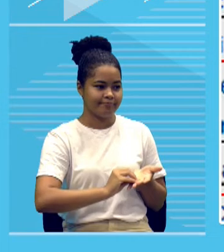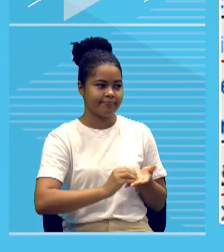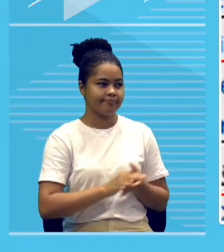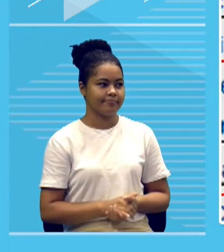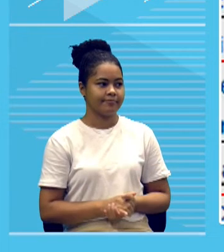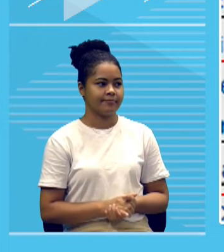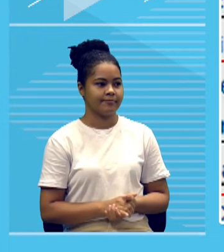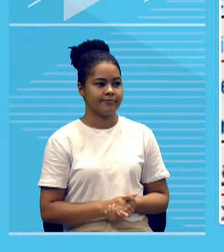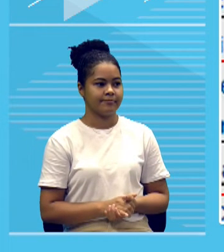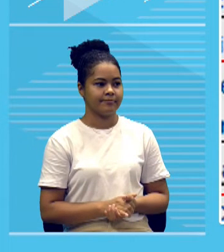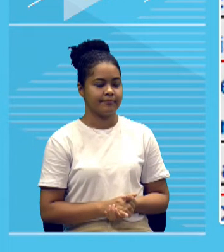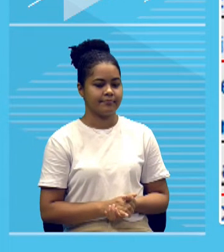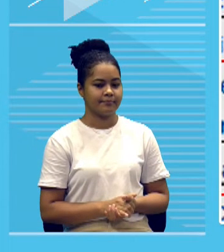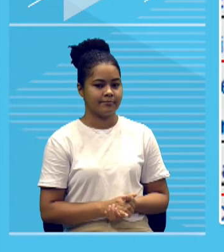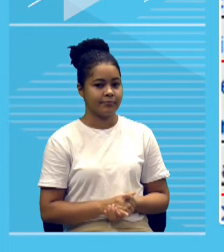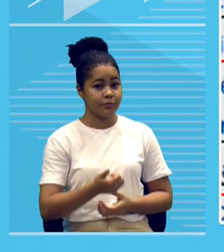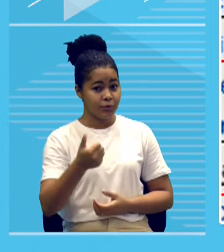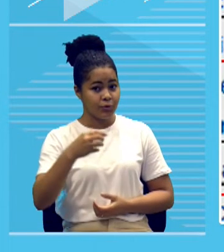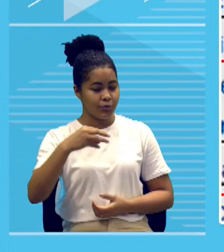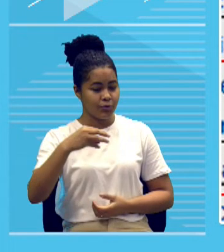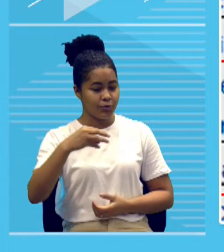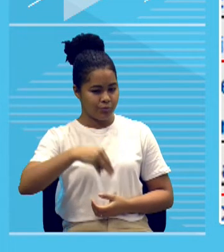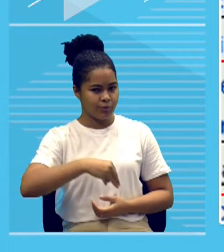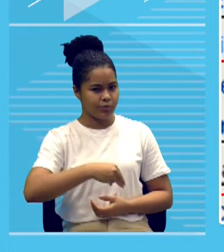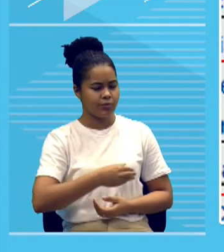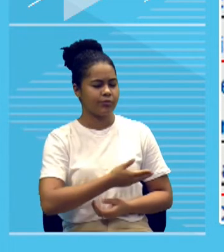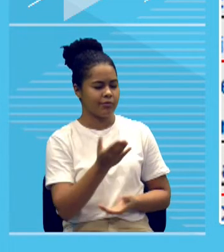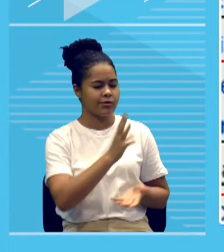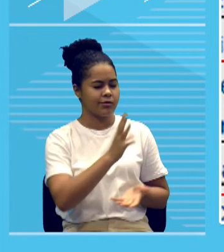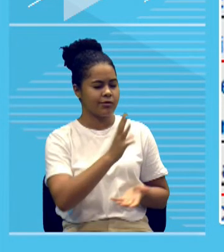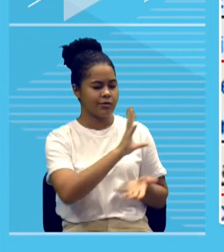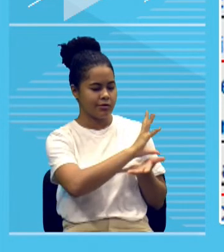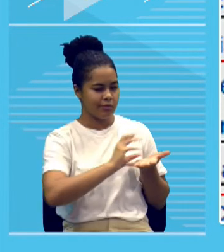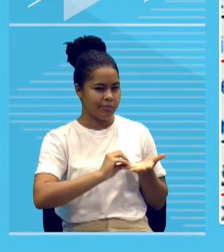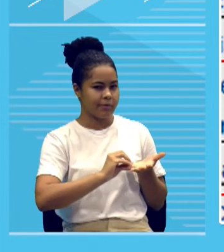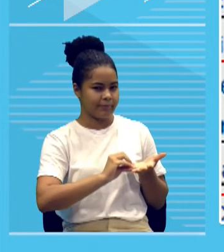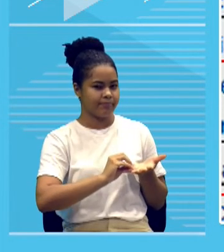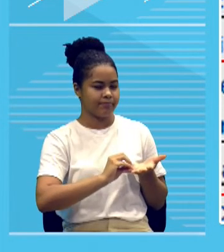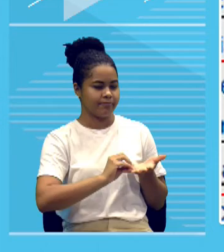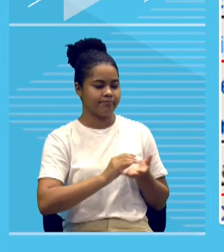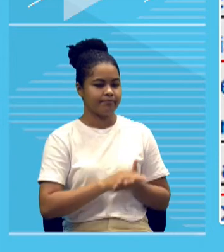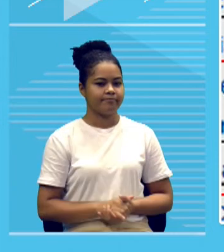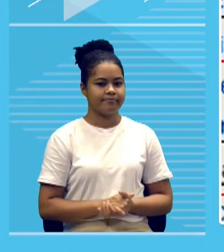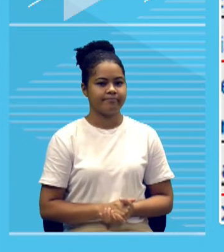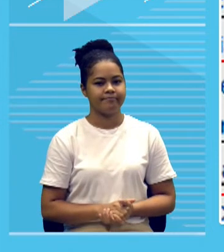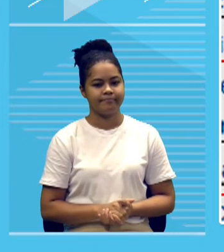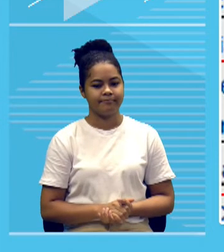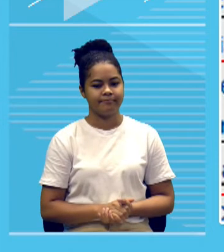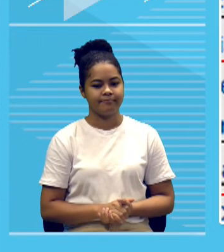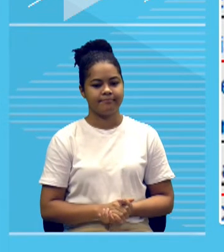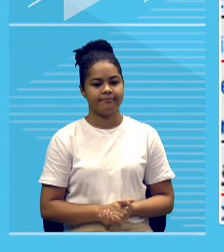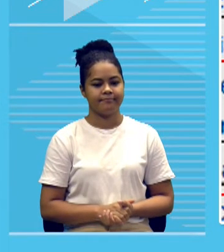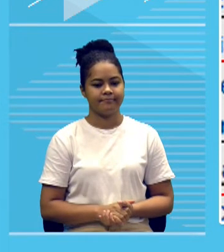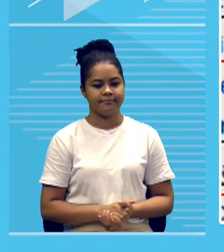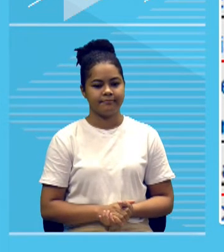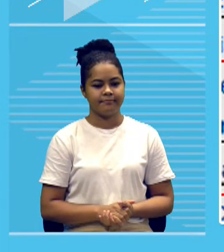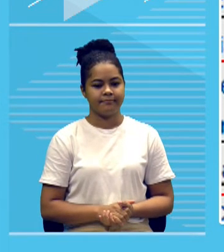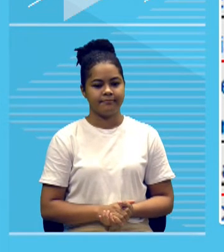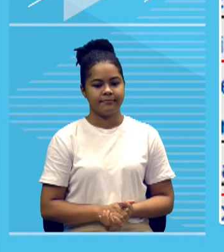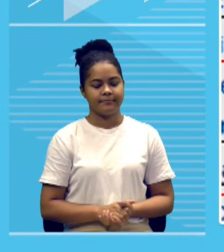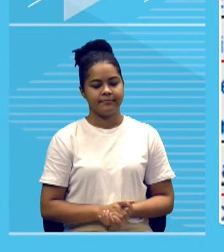vamos acelerar o dedinho uma sala ela tem um minuto na tela anota aí só o que eu destaquei de vermelho vamos